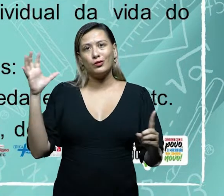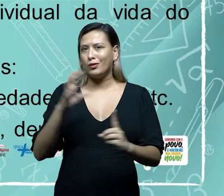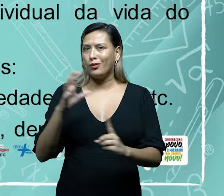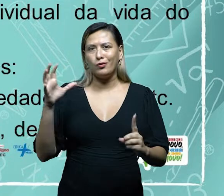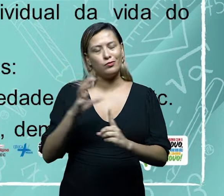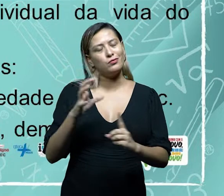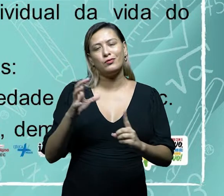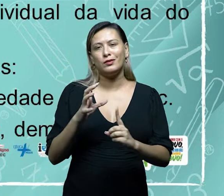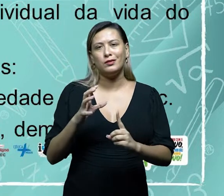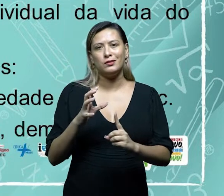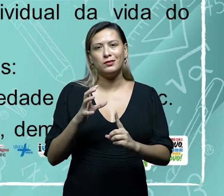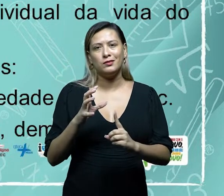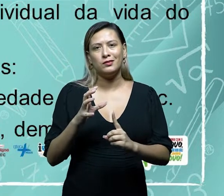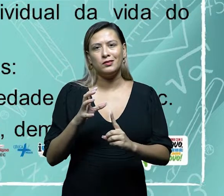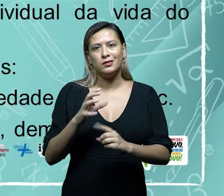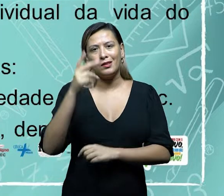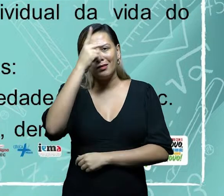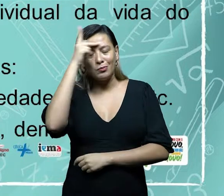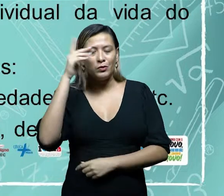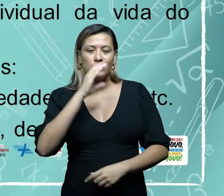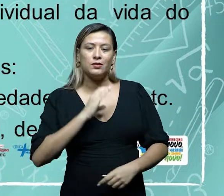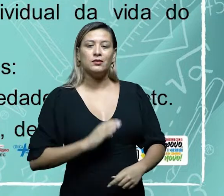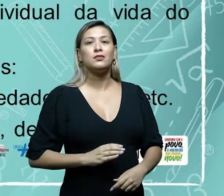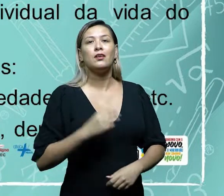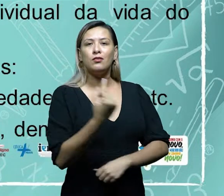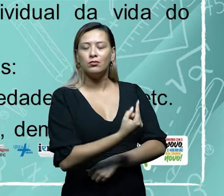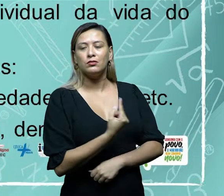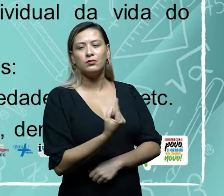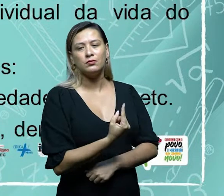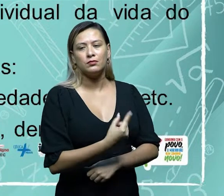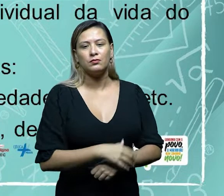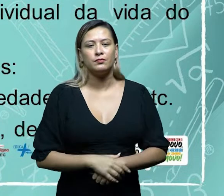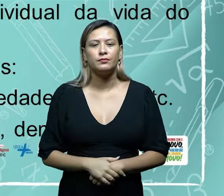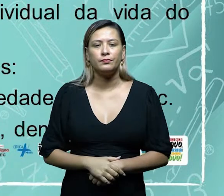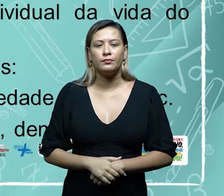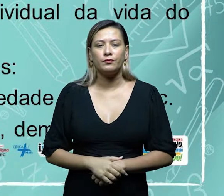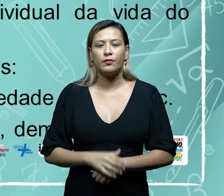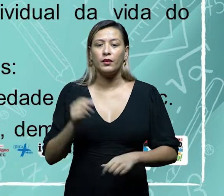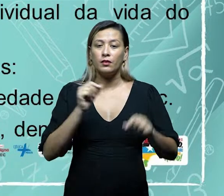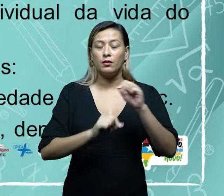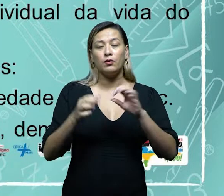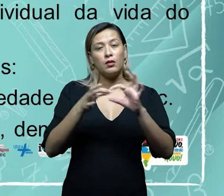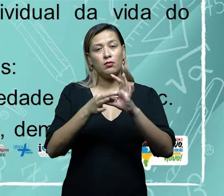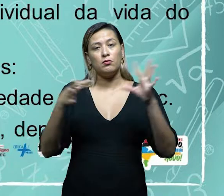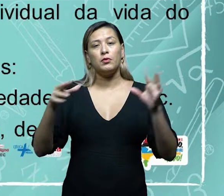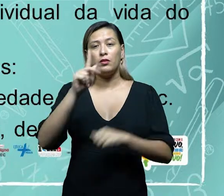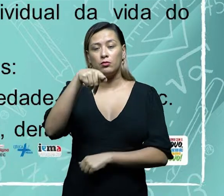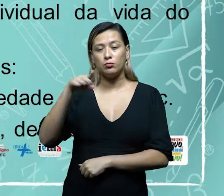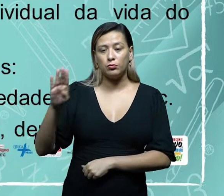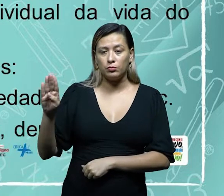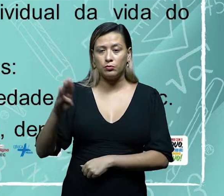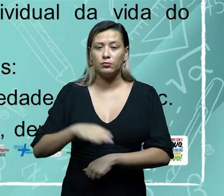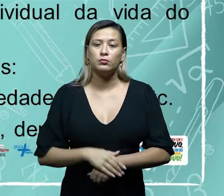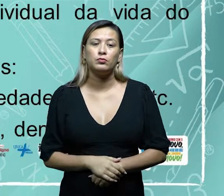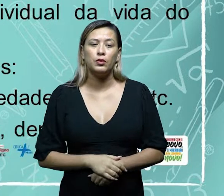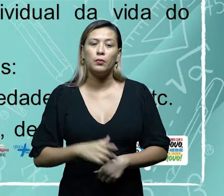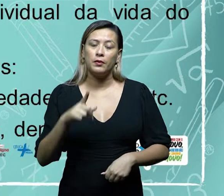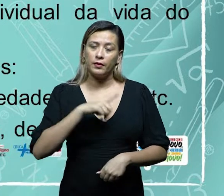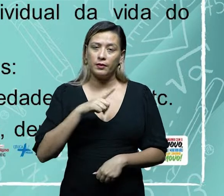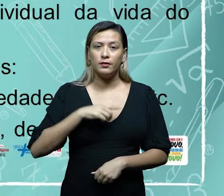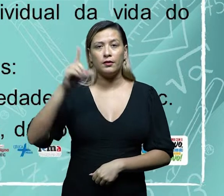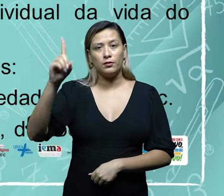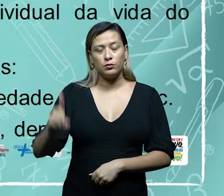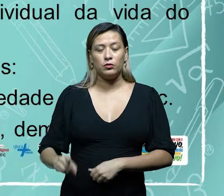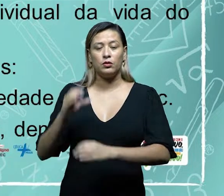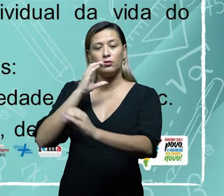individual do cidadão. Trata-se, na verdade, né, de liberdades públicas consistentes nos direitos civis